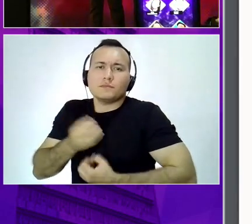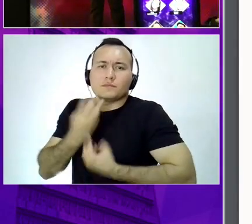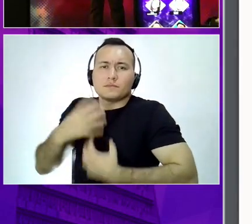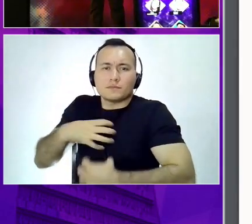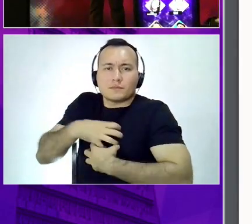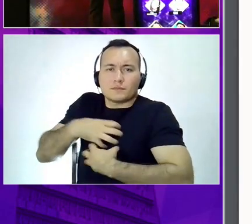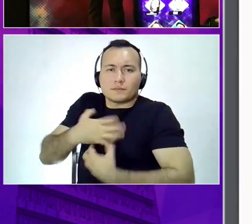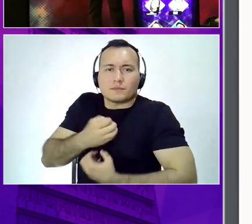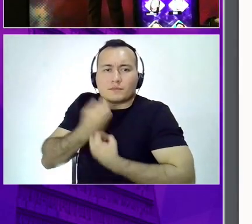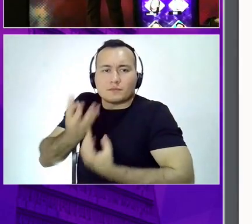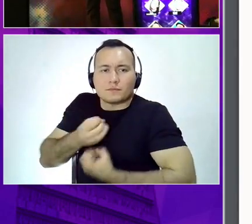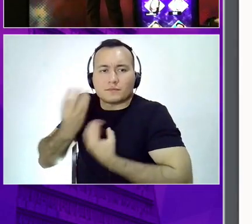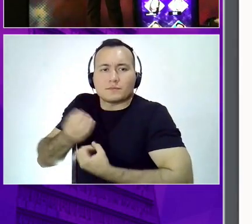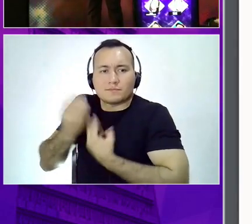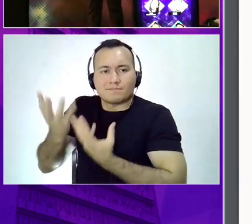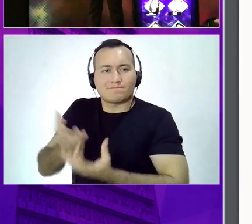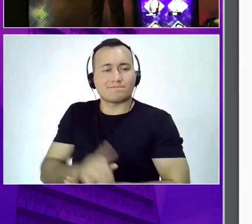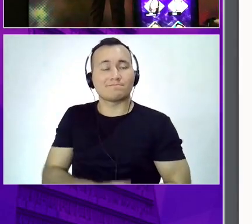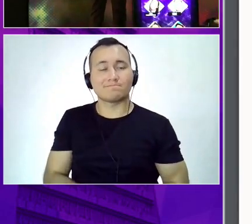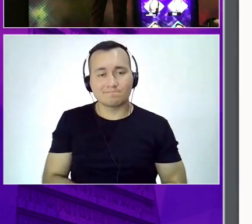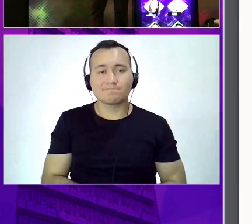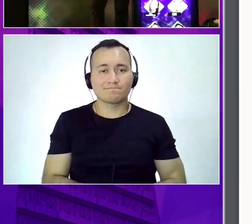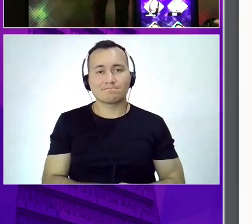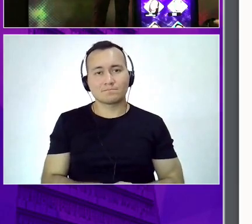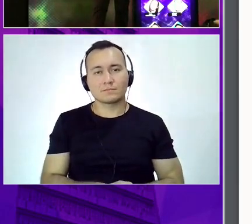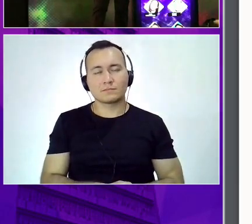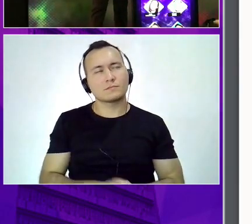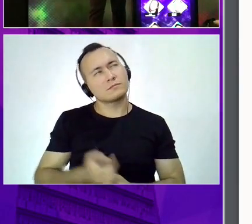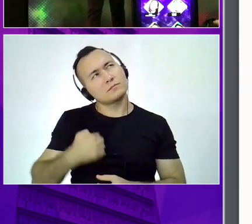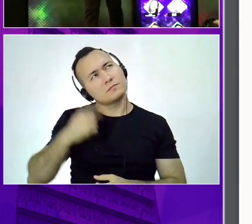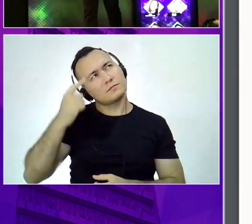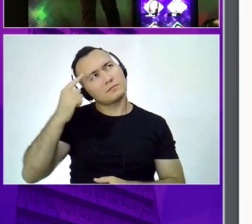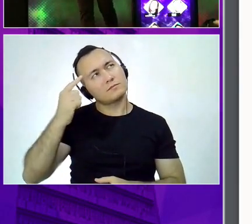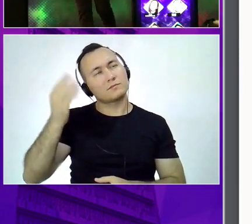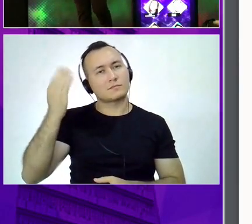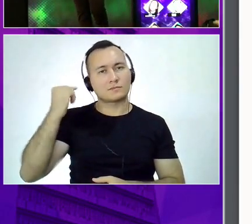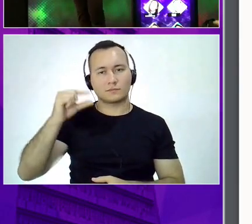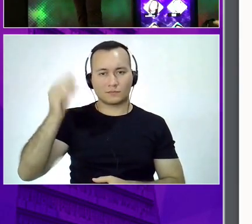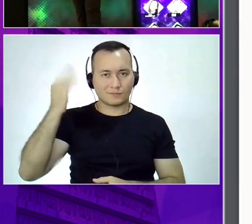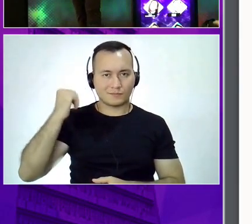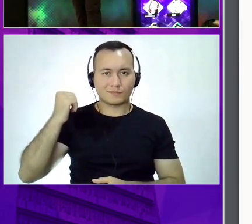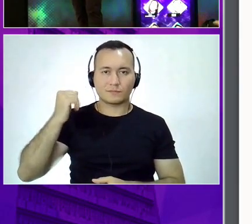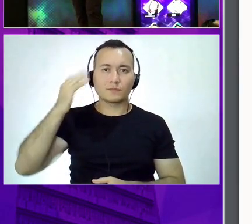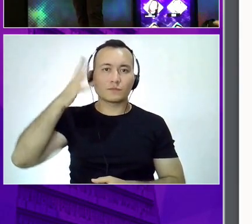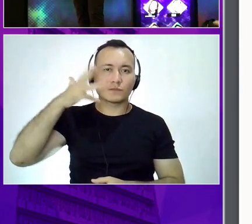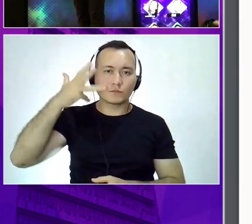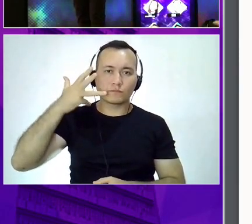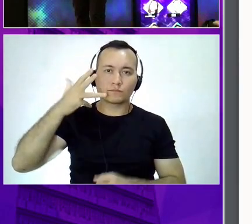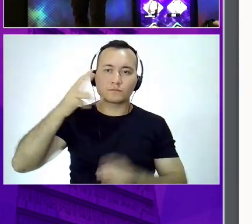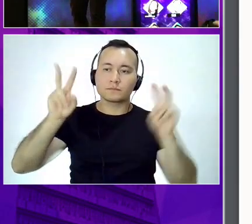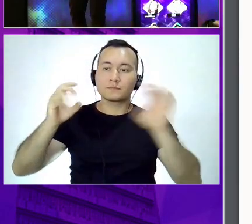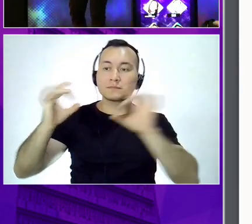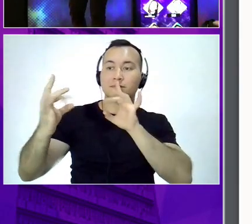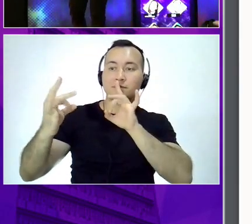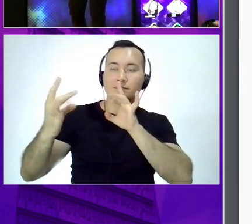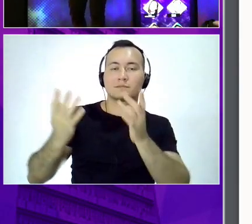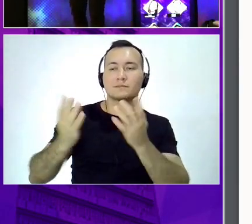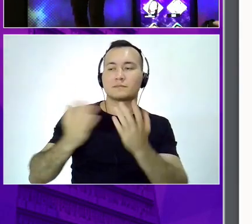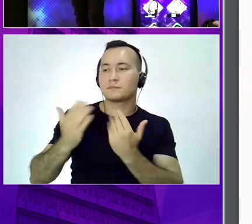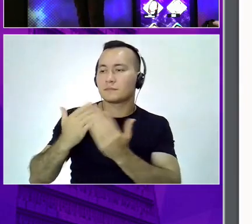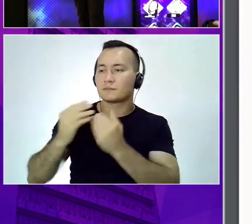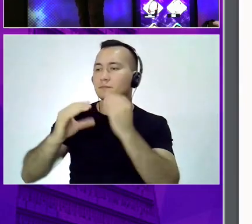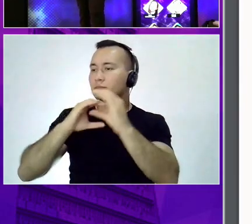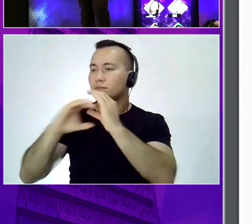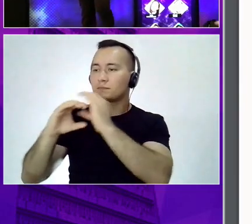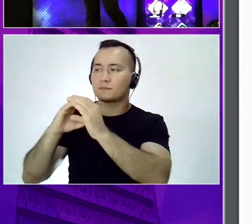trilha que a gente teve de feedback, a palestra, que o pessoal falou muito sobre diálogo, parece que tudo se conecta. Então, há